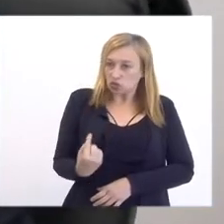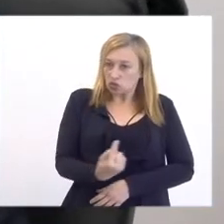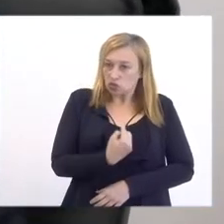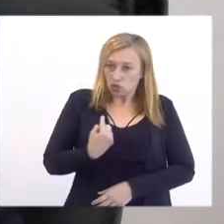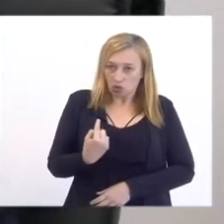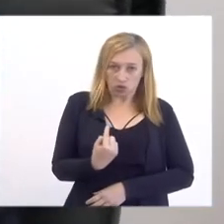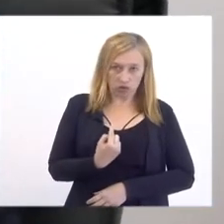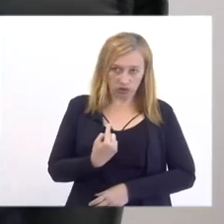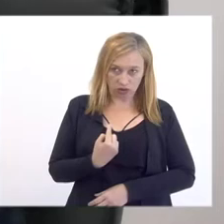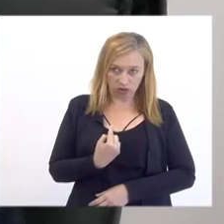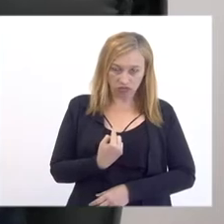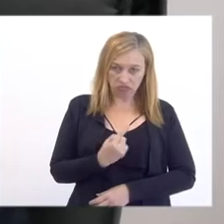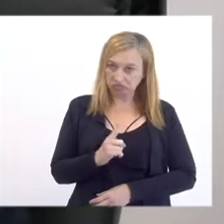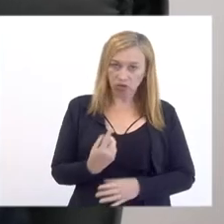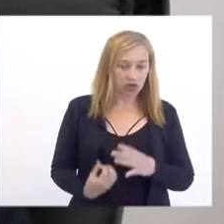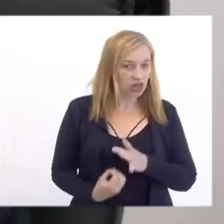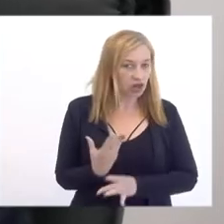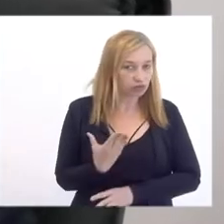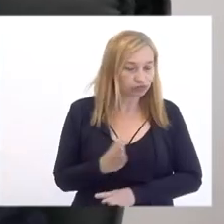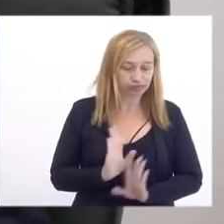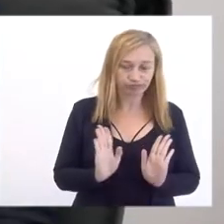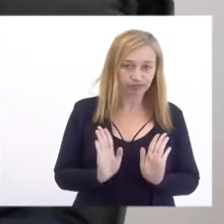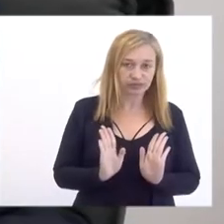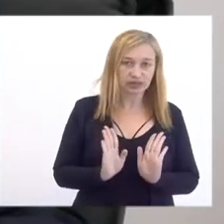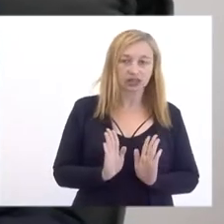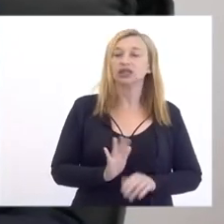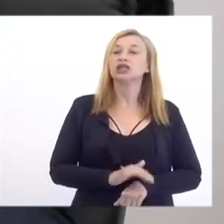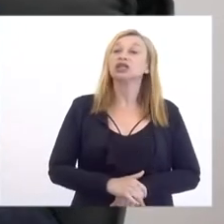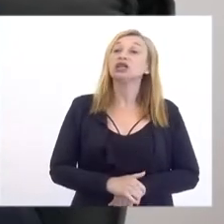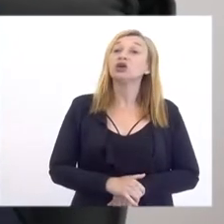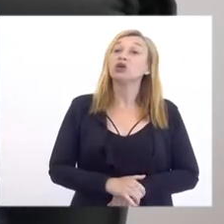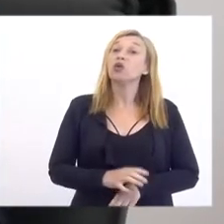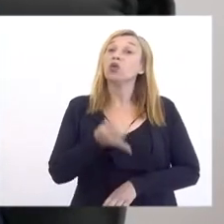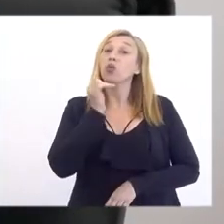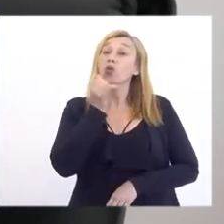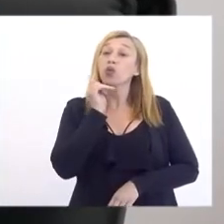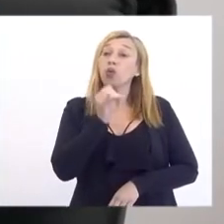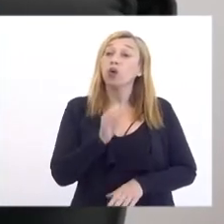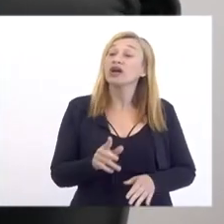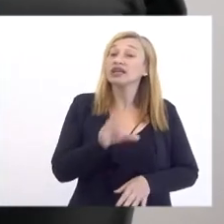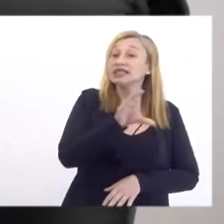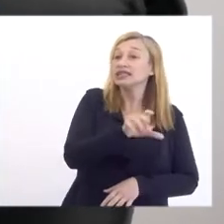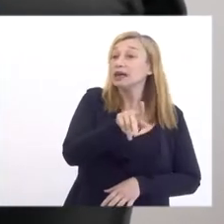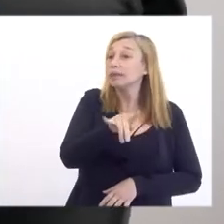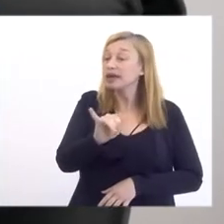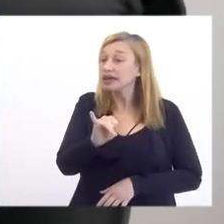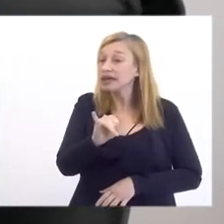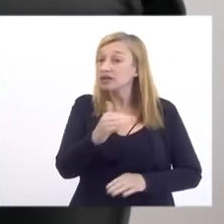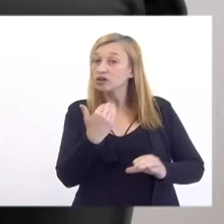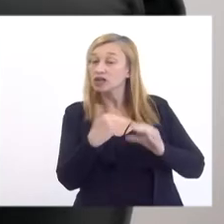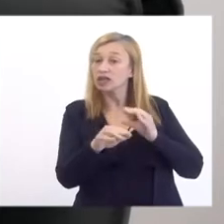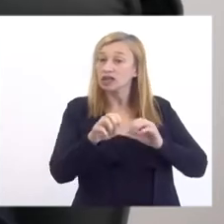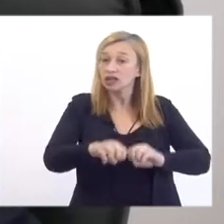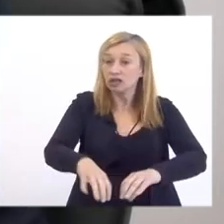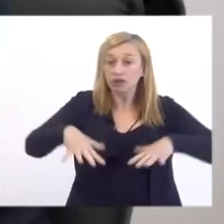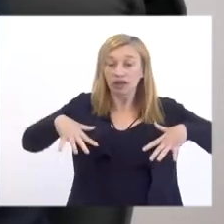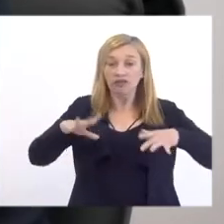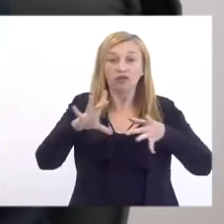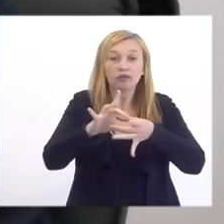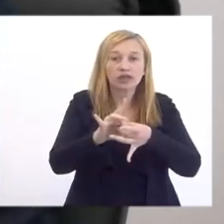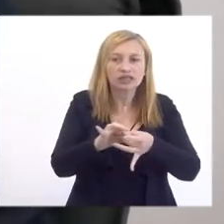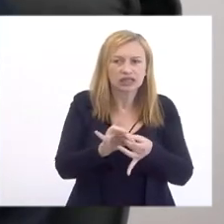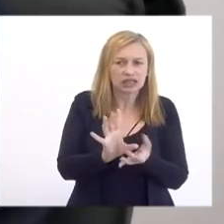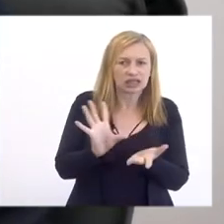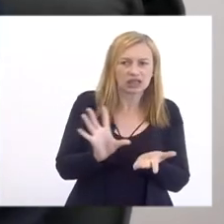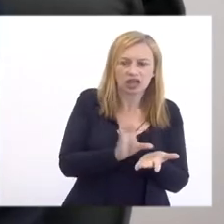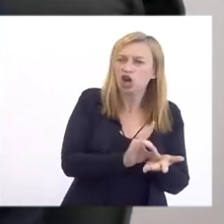os pareceristas da CCJ. Nenhum de nós. O relatório é da CPI, foi submetido a plenário, foi emendado.